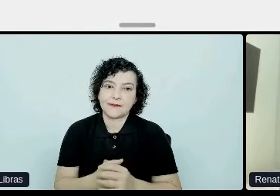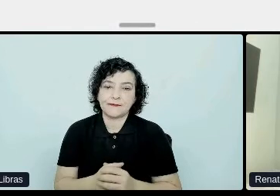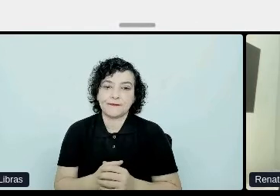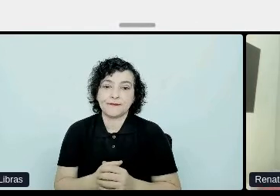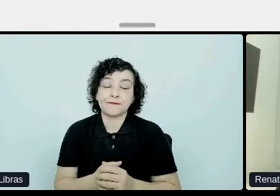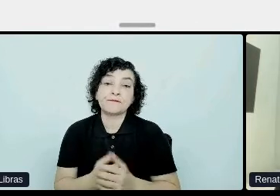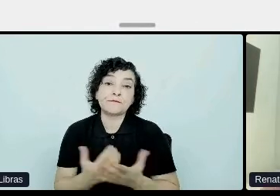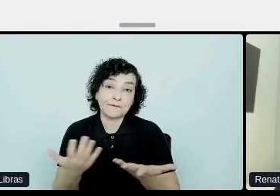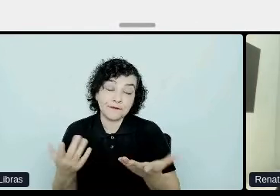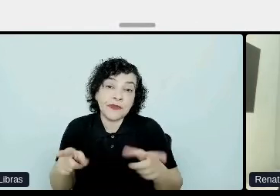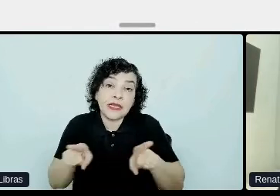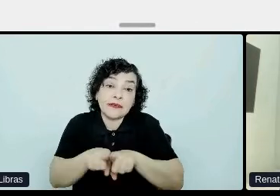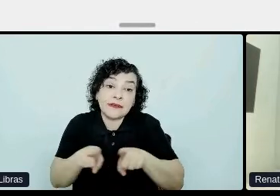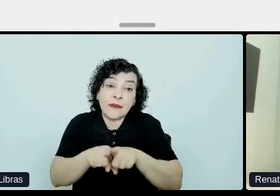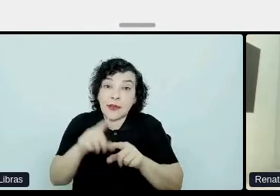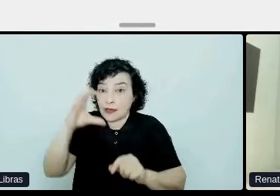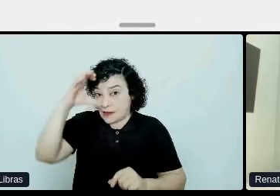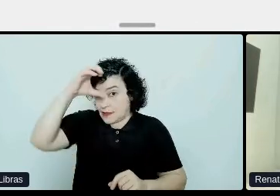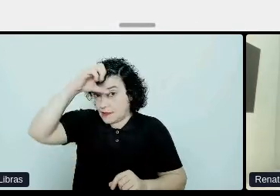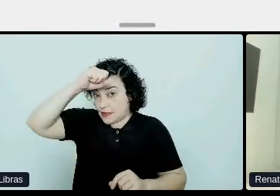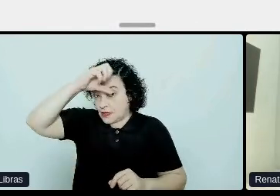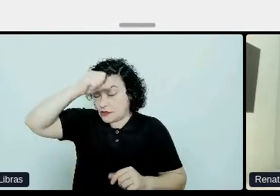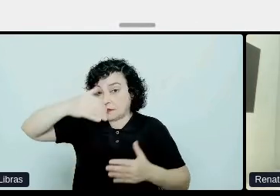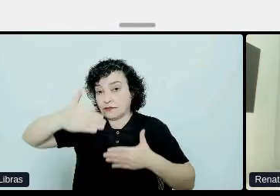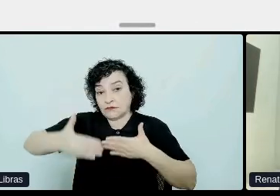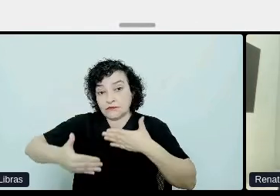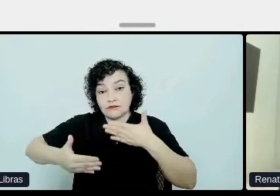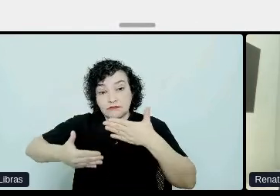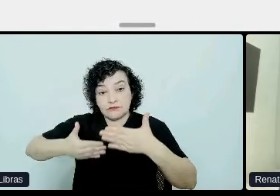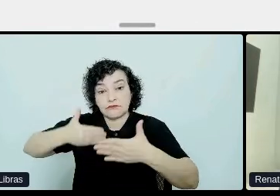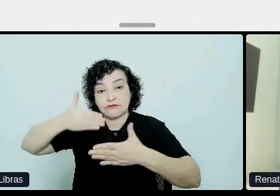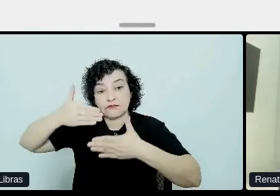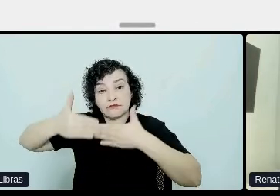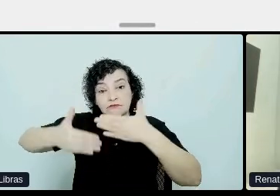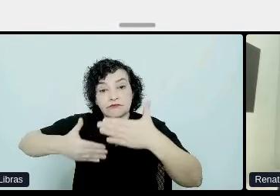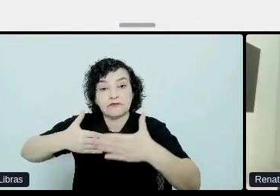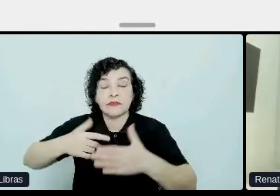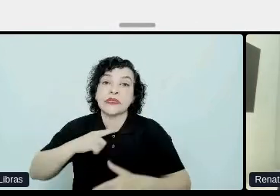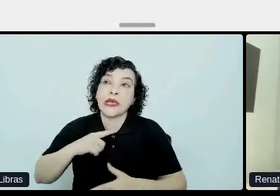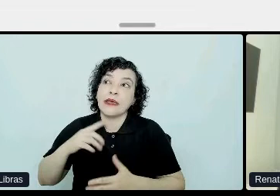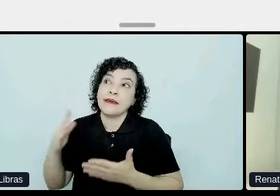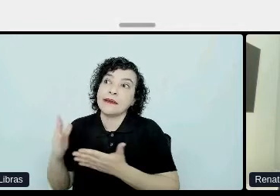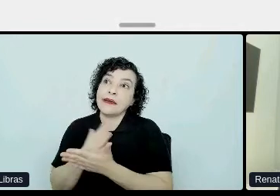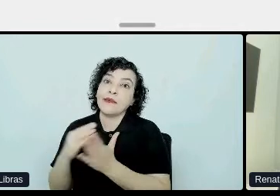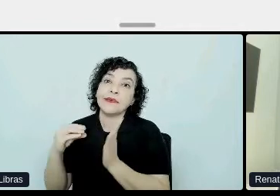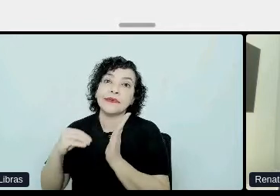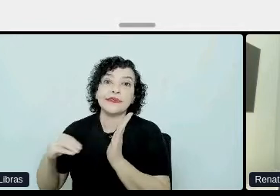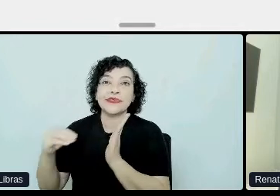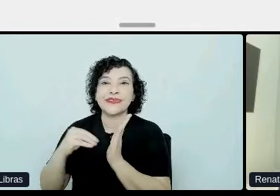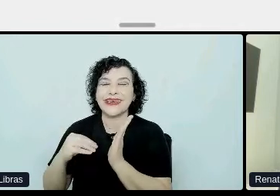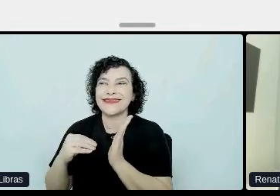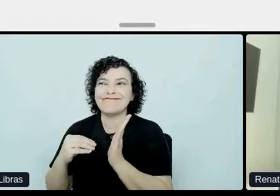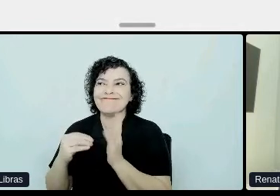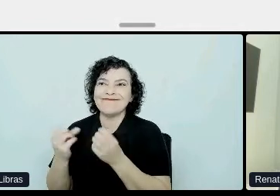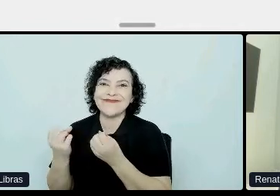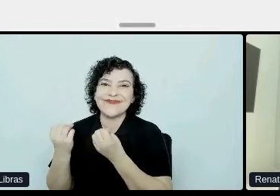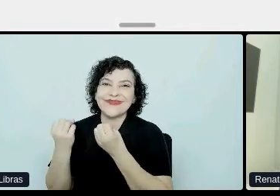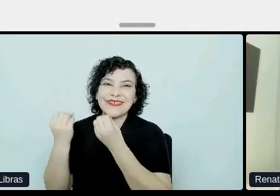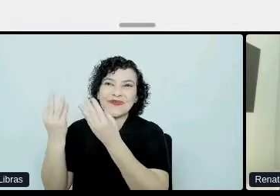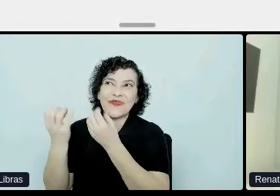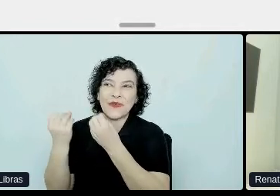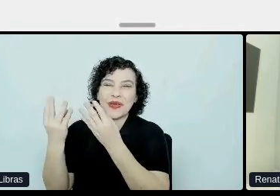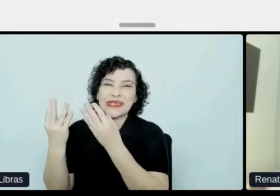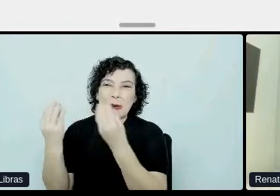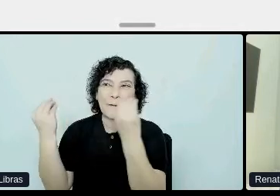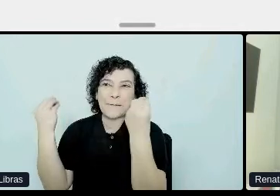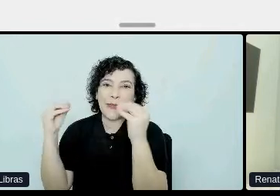por aprendizado desse processo, né, porque tem designers que achavam que tinha bastante informação, né, então, tipo,